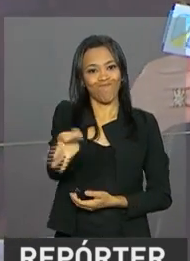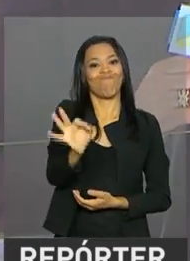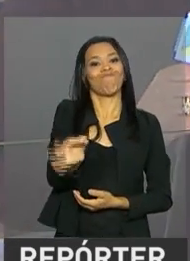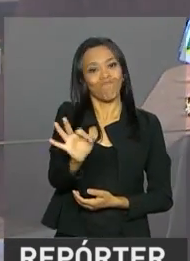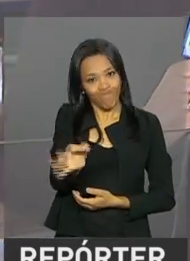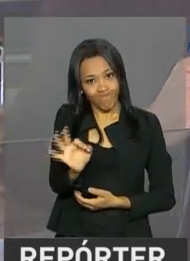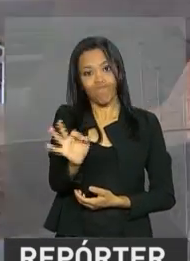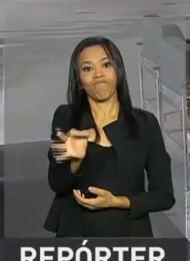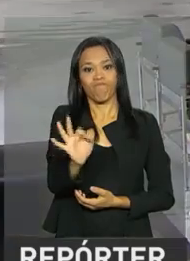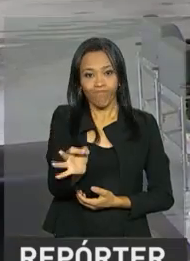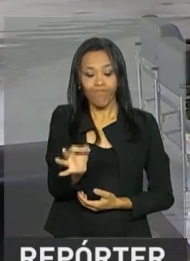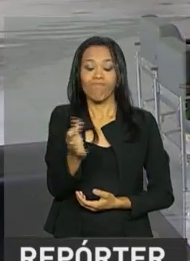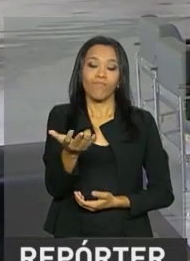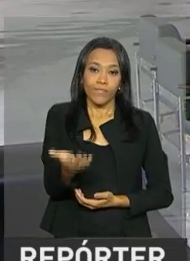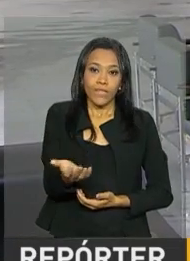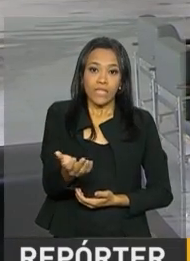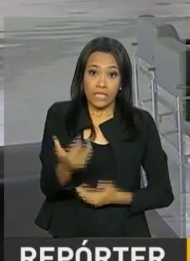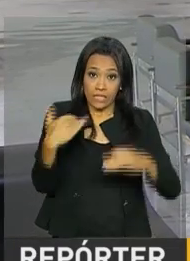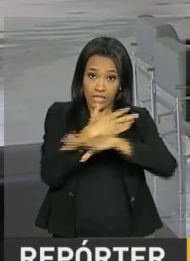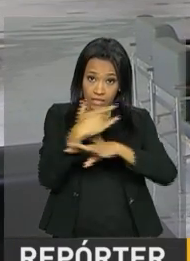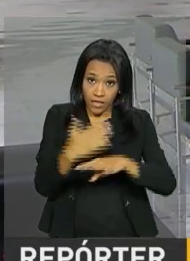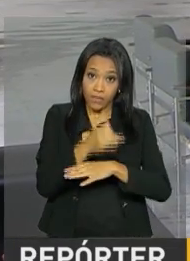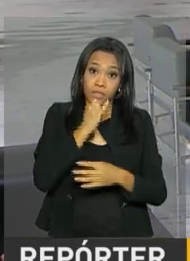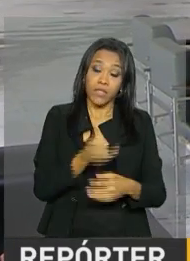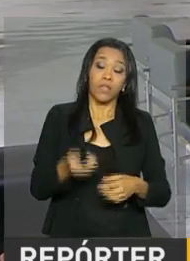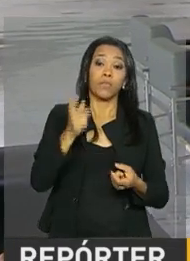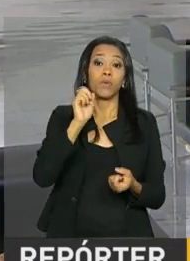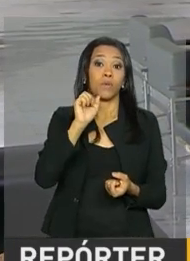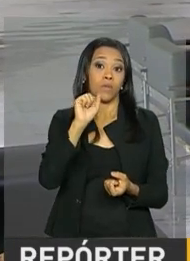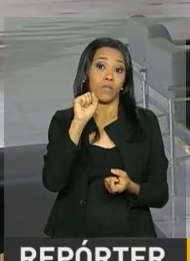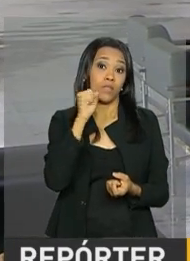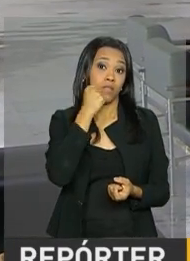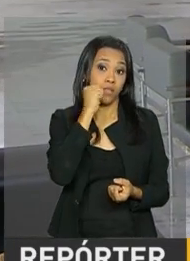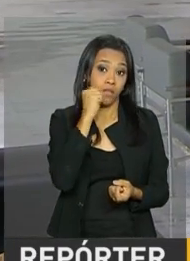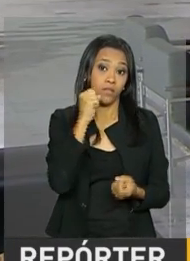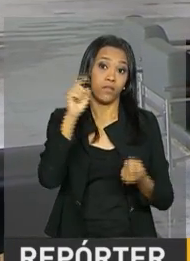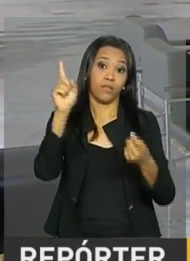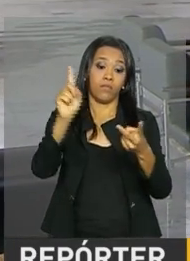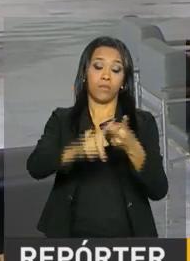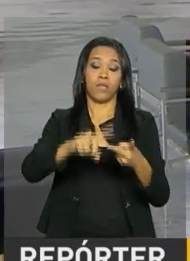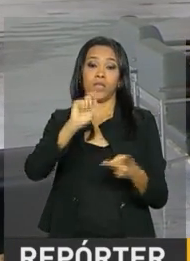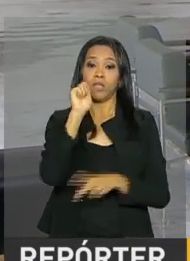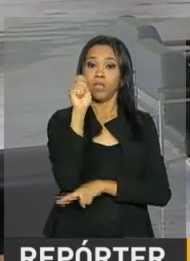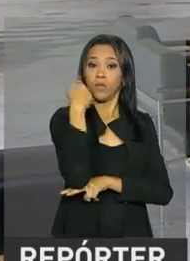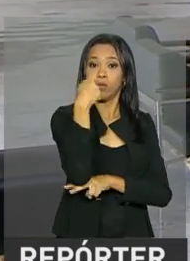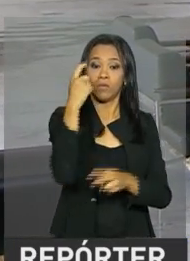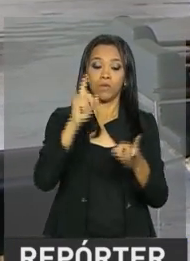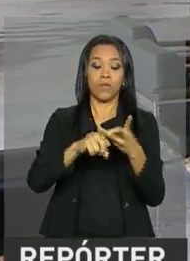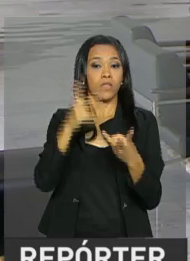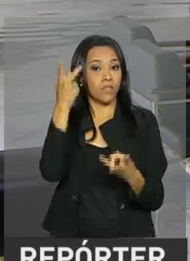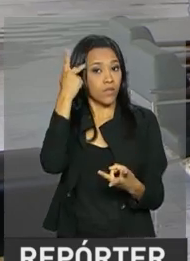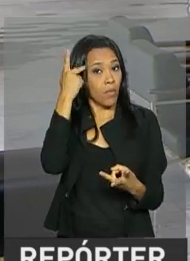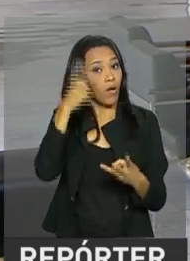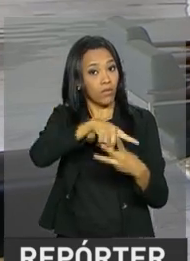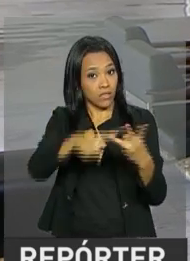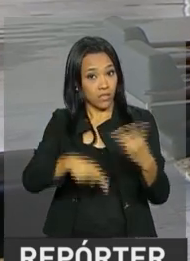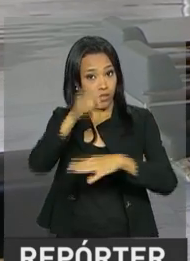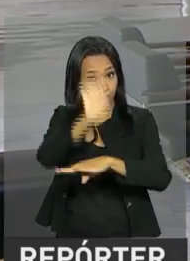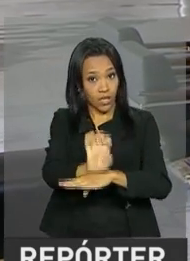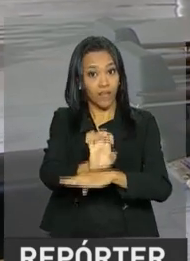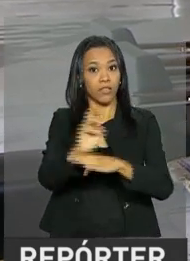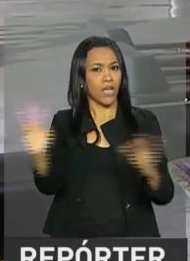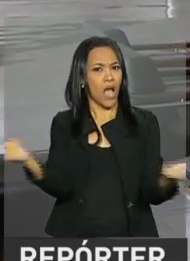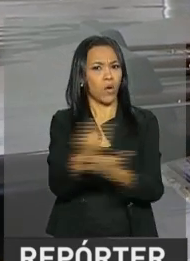mesmo Olha cidades de Sergipe Rio Grande do Sul e São Paulo atingidas por desastres